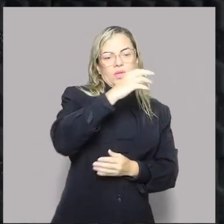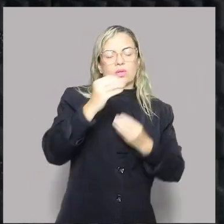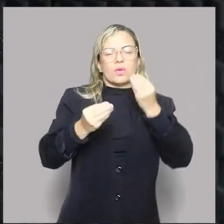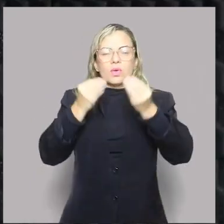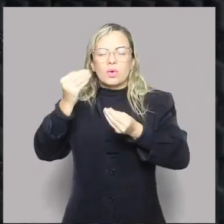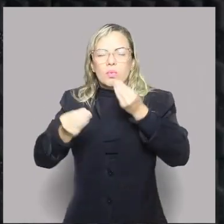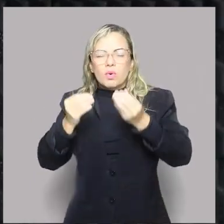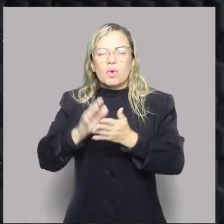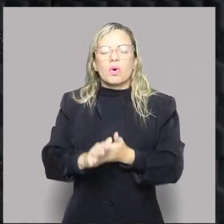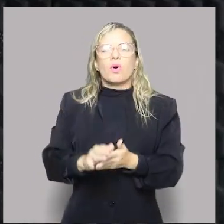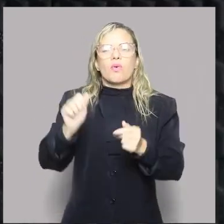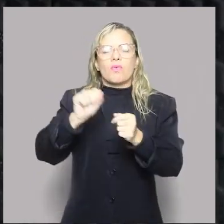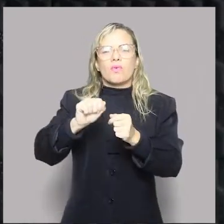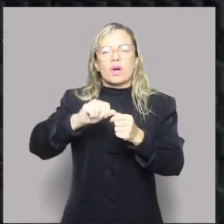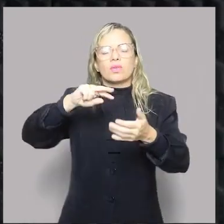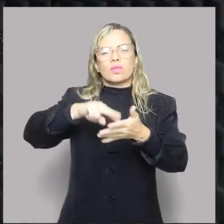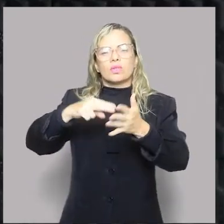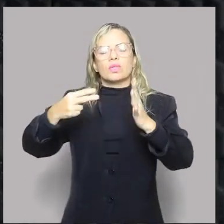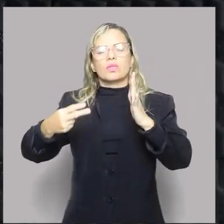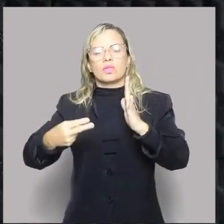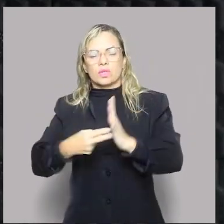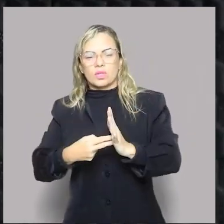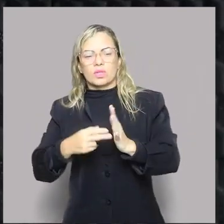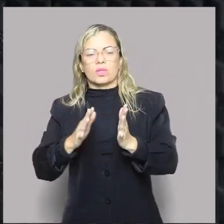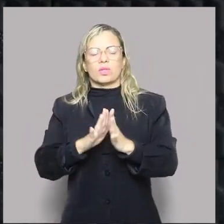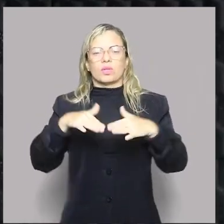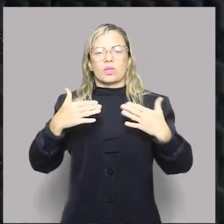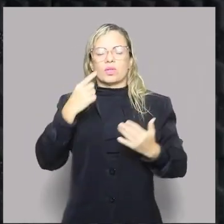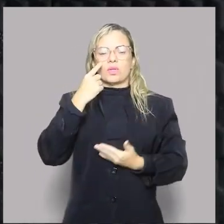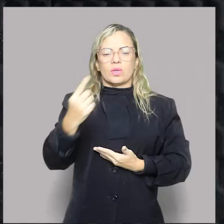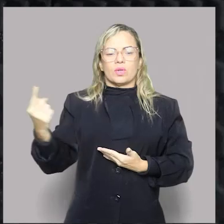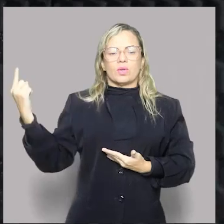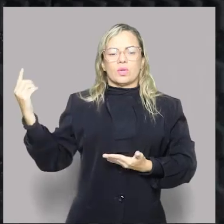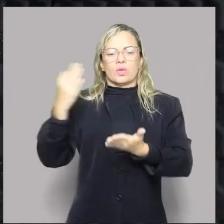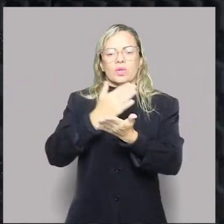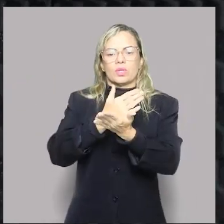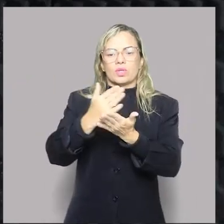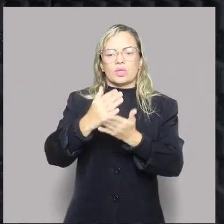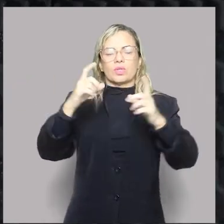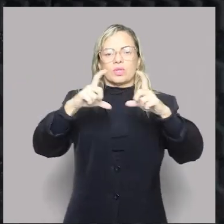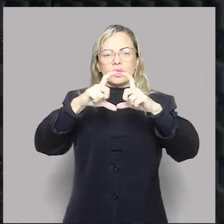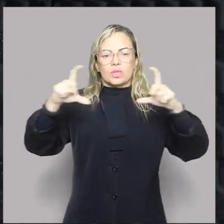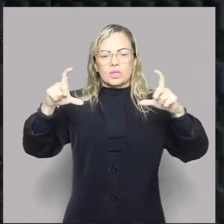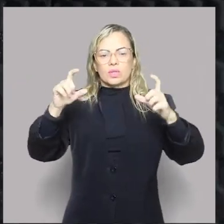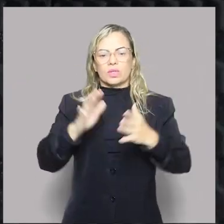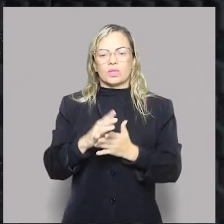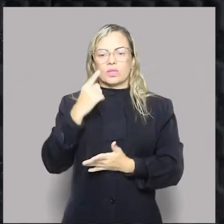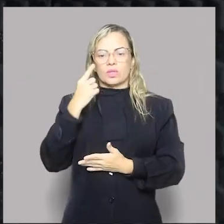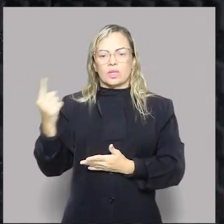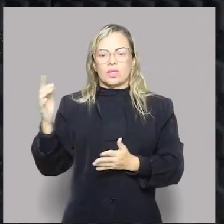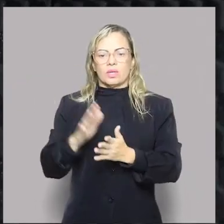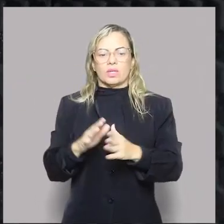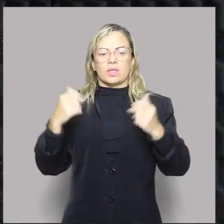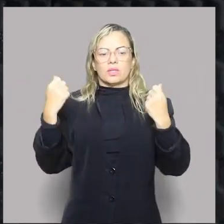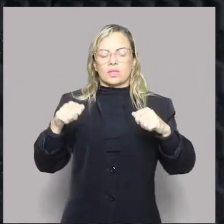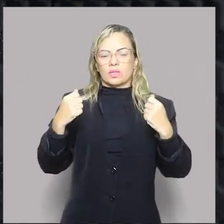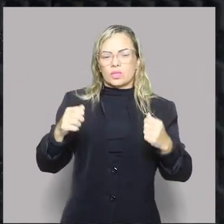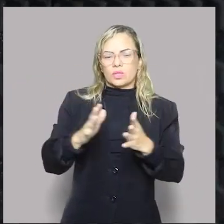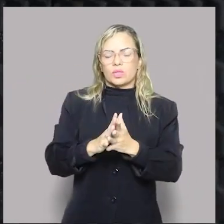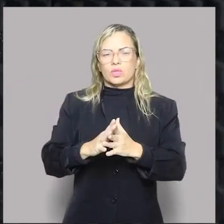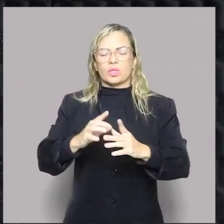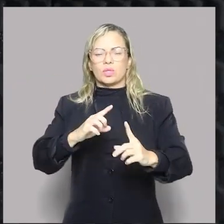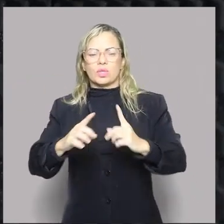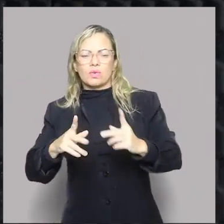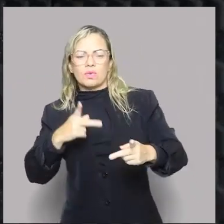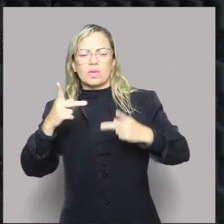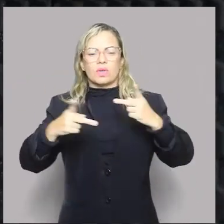1 funcionar aí de acordo com o que a gente aprendeu hoje. Vamos ver aqui um exemplo prático em que eu vou mostrando para vocês a